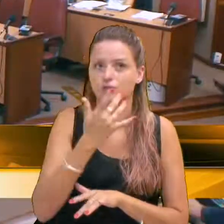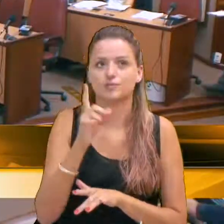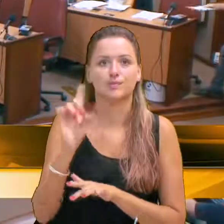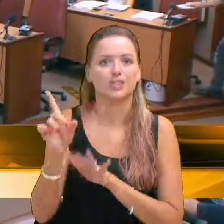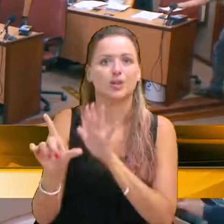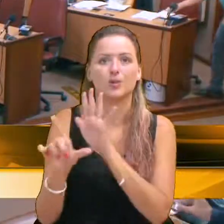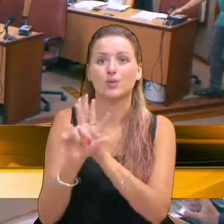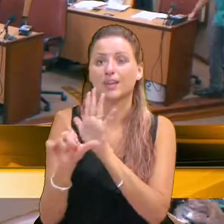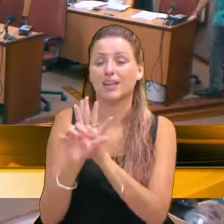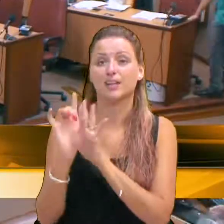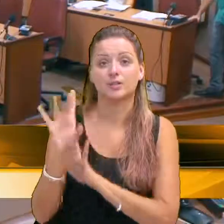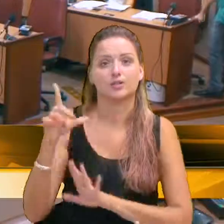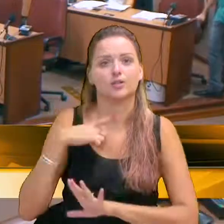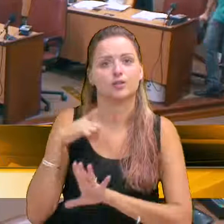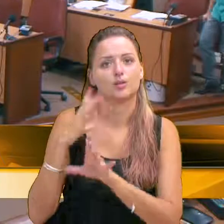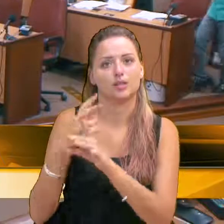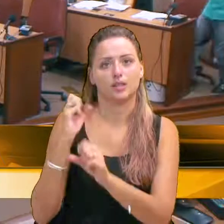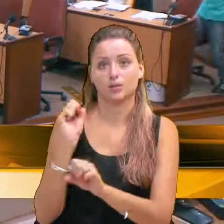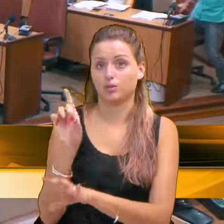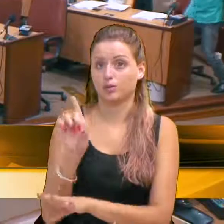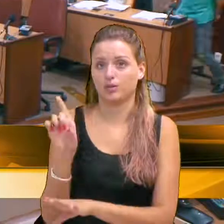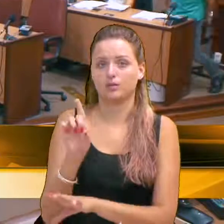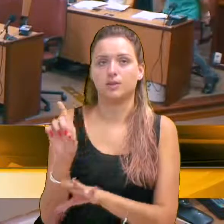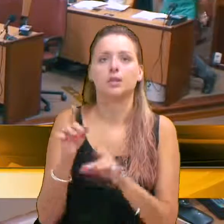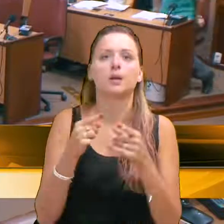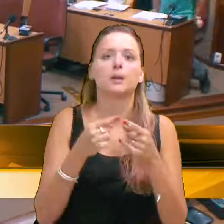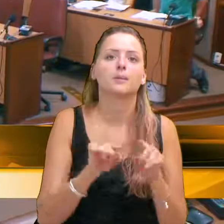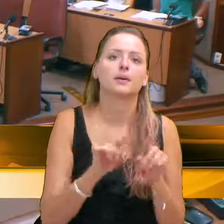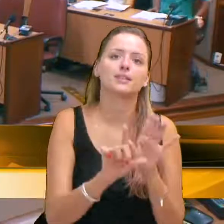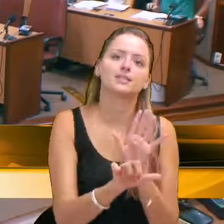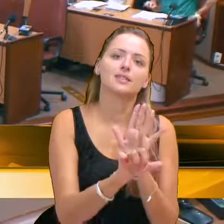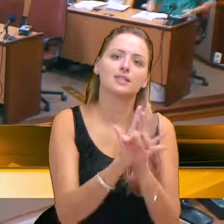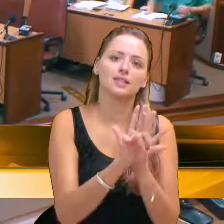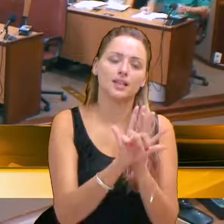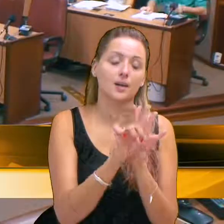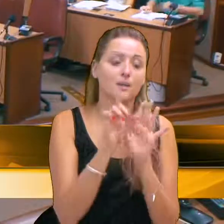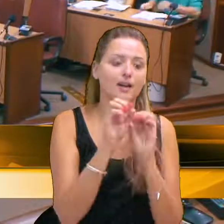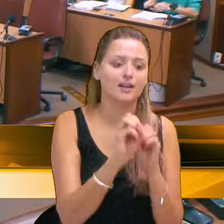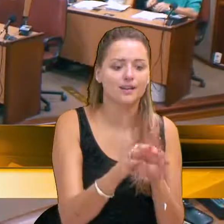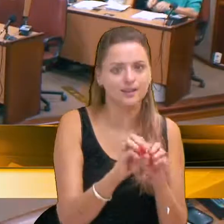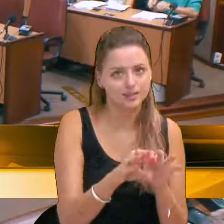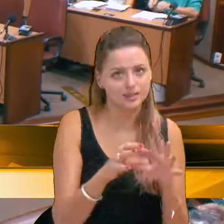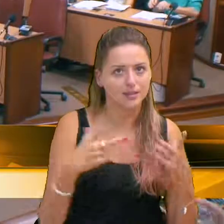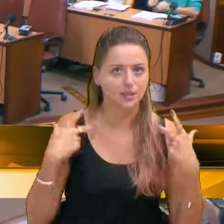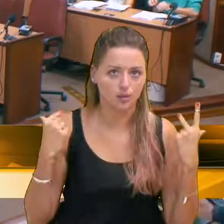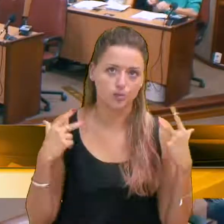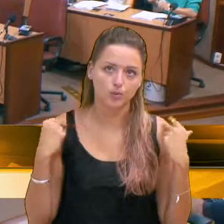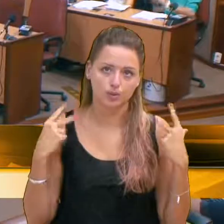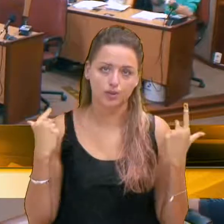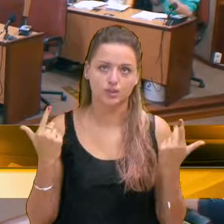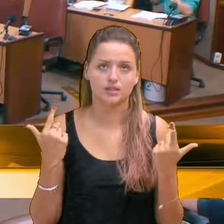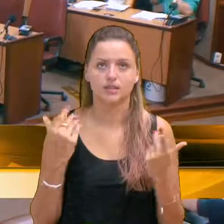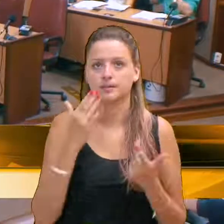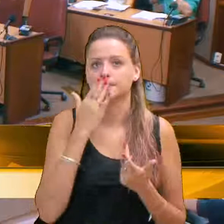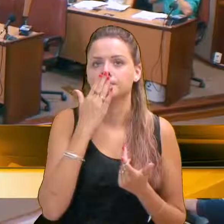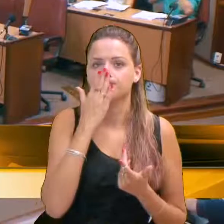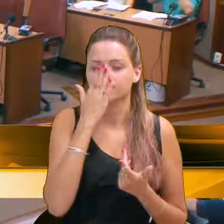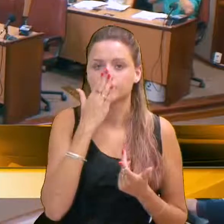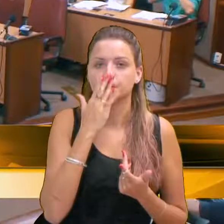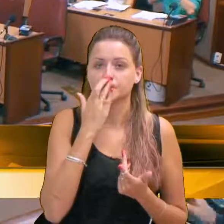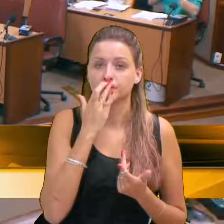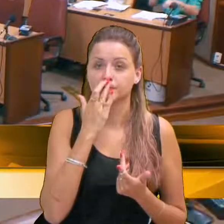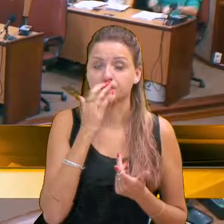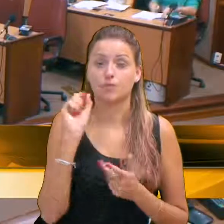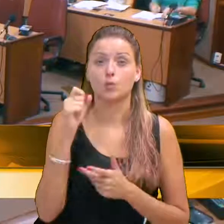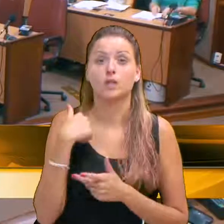lei arrecadatória, mas ela tem que ser uma lei educativa. E o que eu percebi na